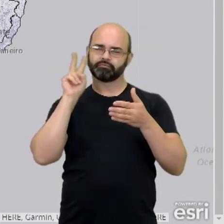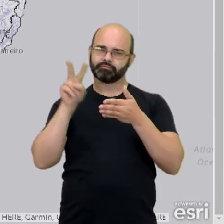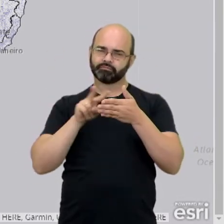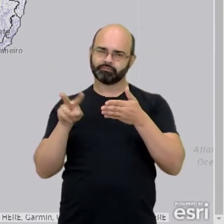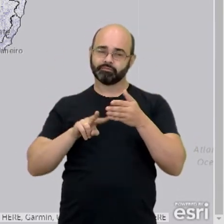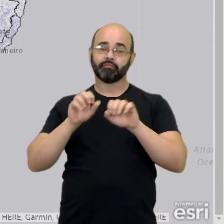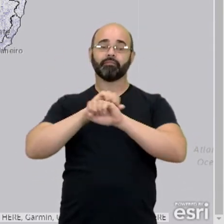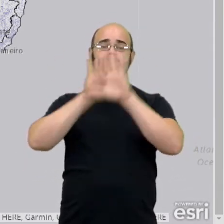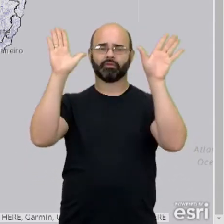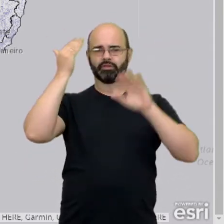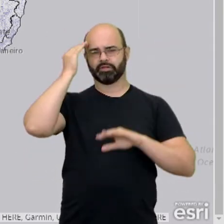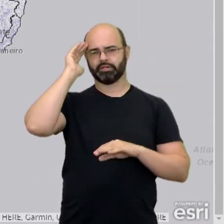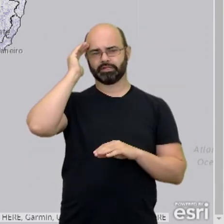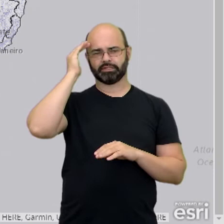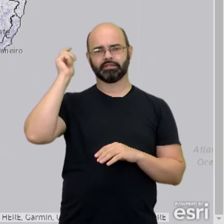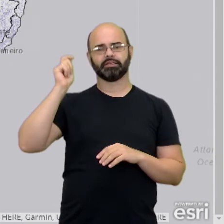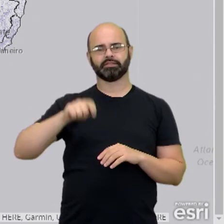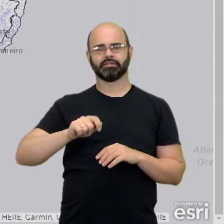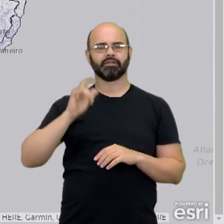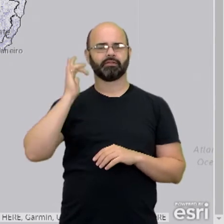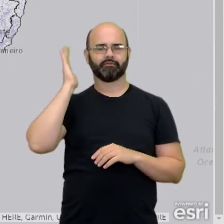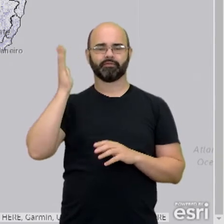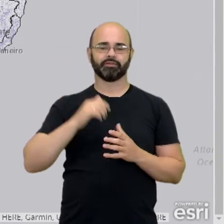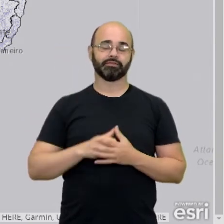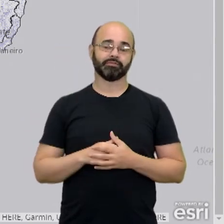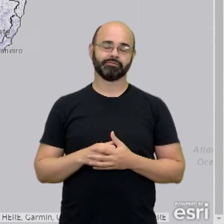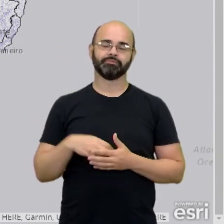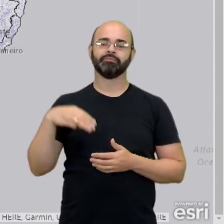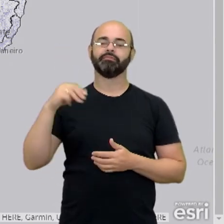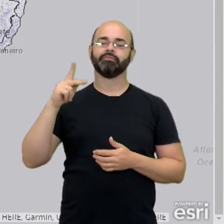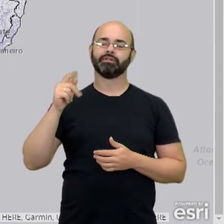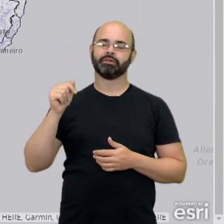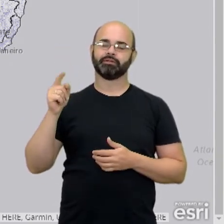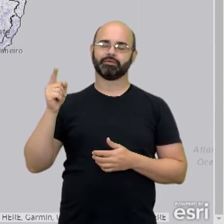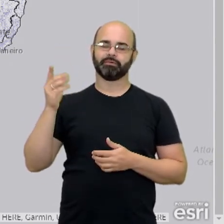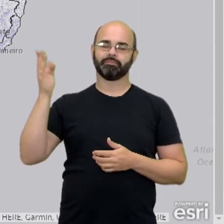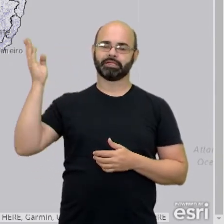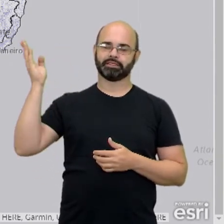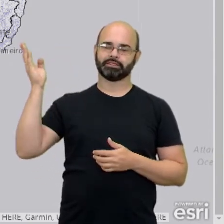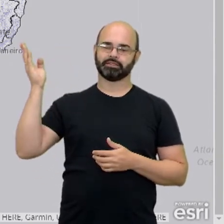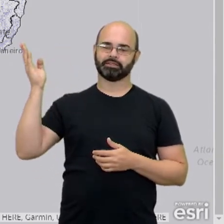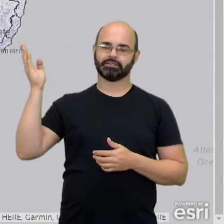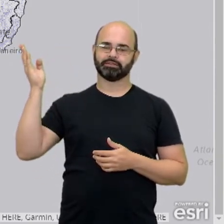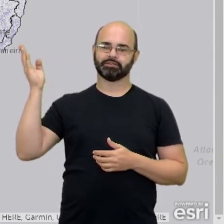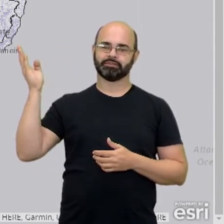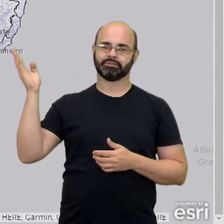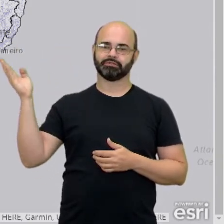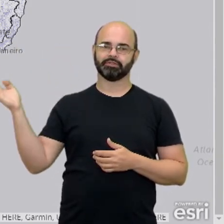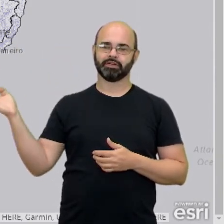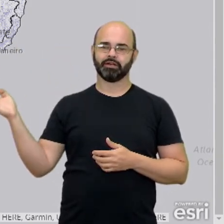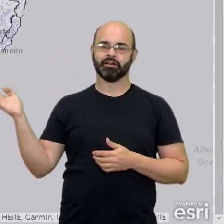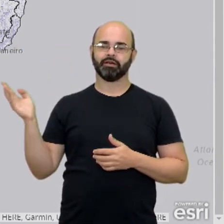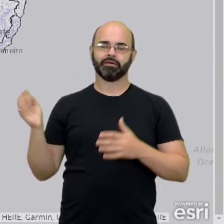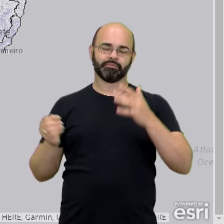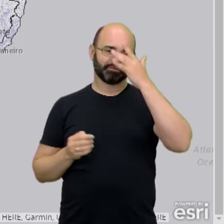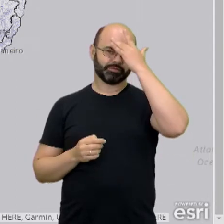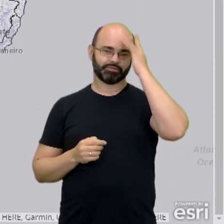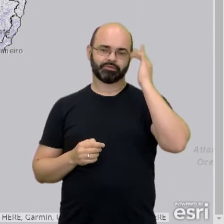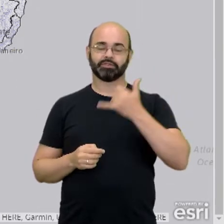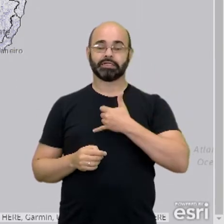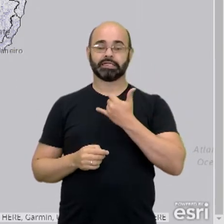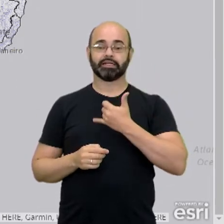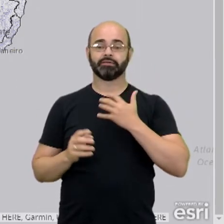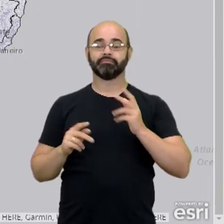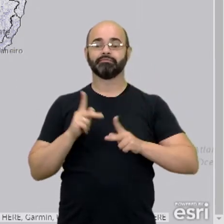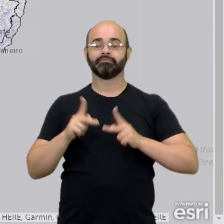de utilizar esse site aqui, ó. O mapa ao lado mostra o percentual de pessoas menores de 15 anos de idade na população